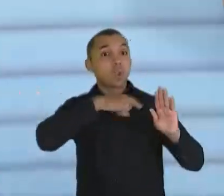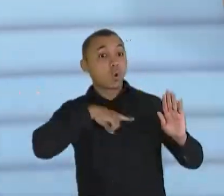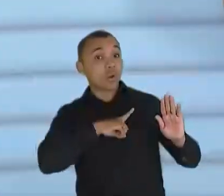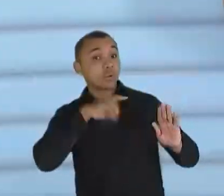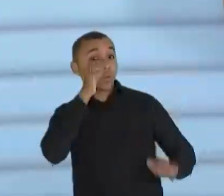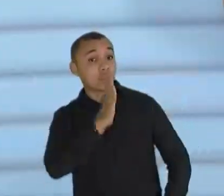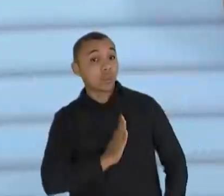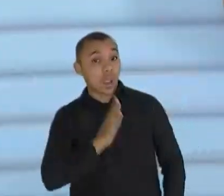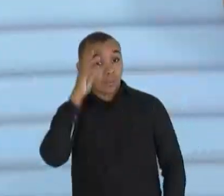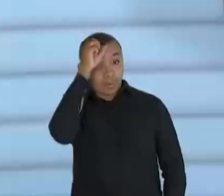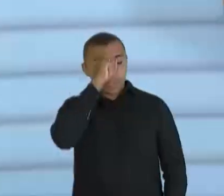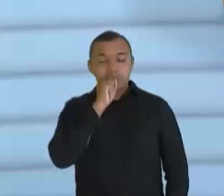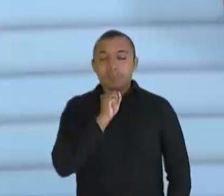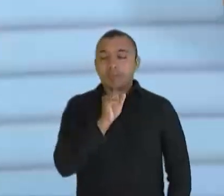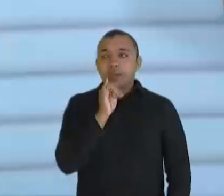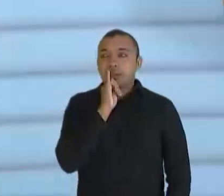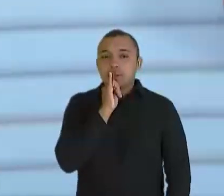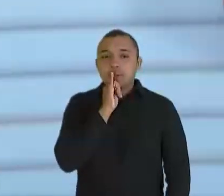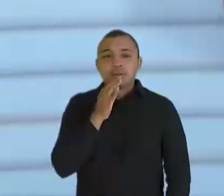Os países que